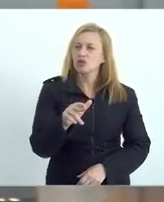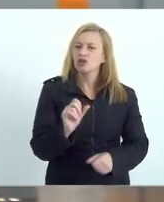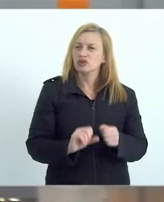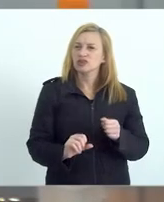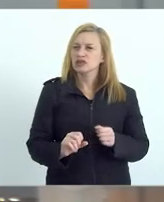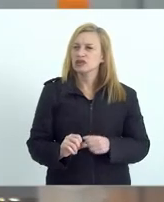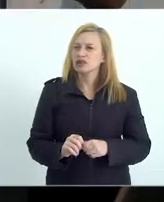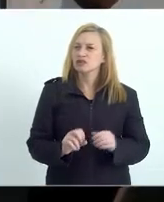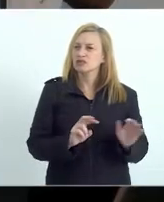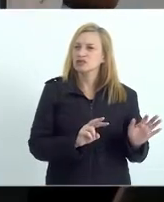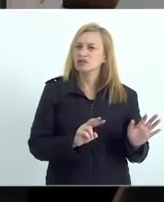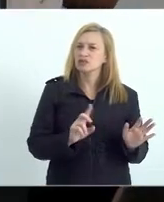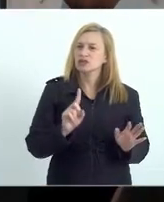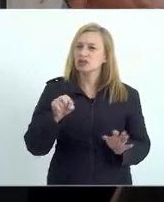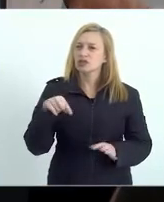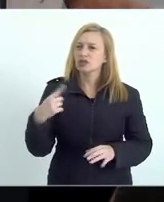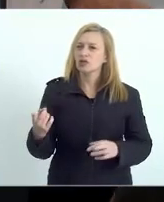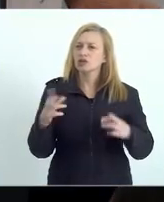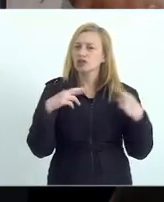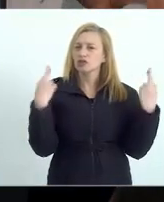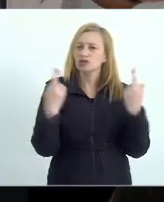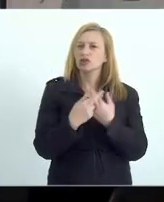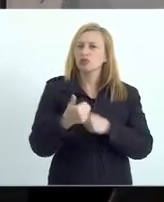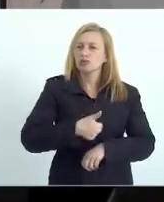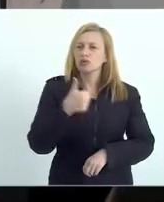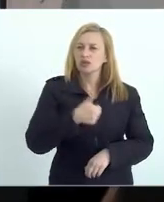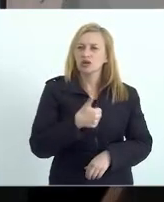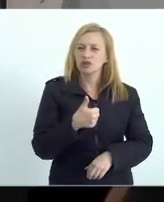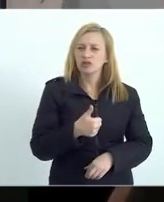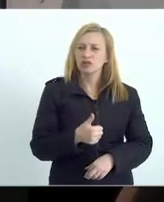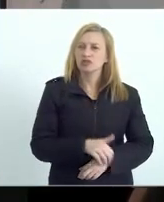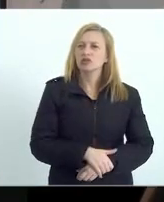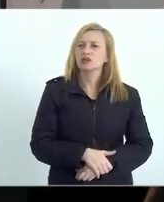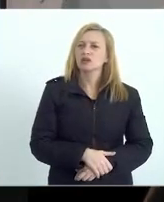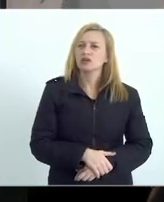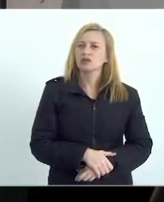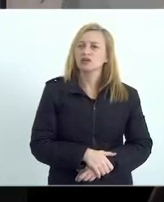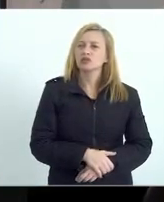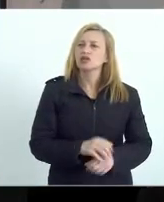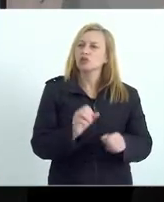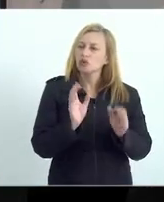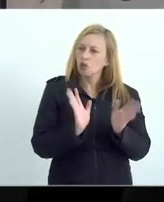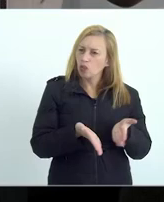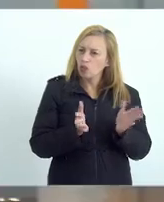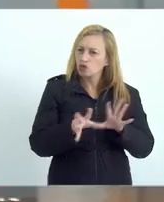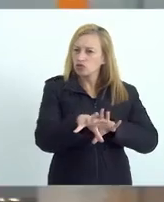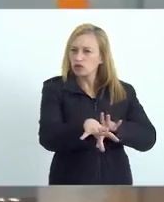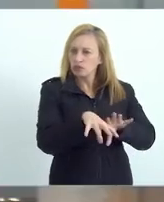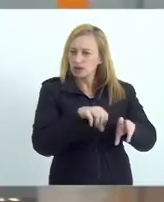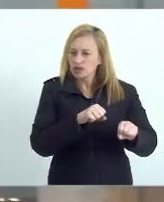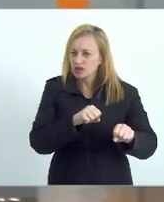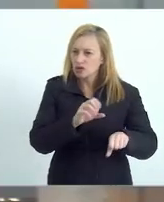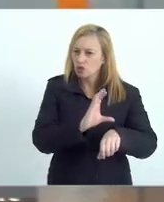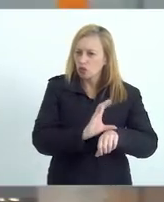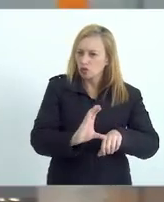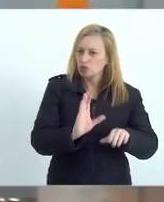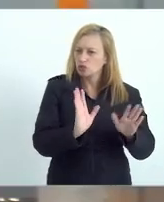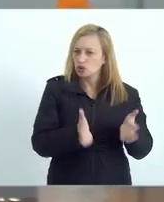assentada anterior primeiro lugar mais uma vez de saltando aqueles que estão fazendo hoje o curso de formação